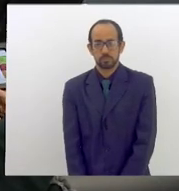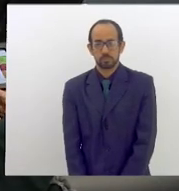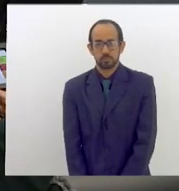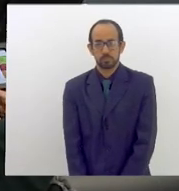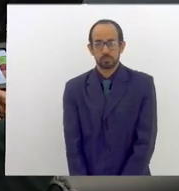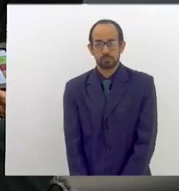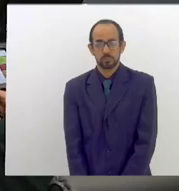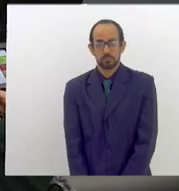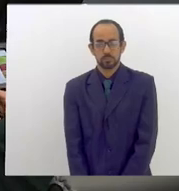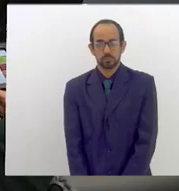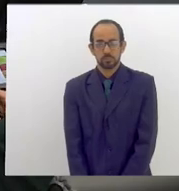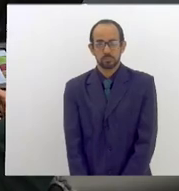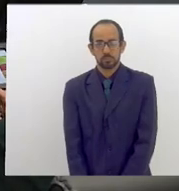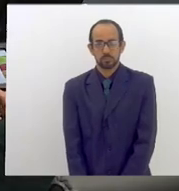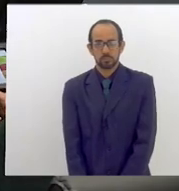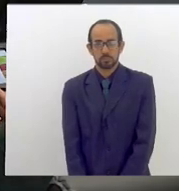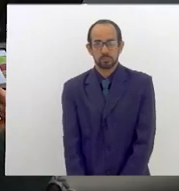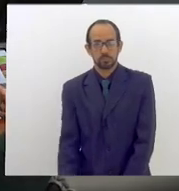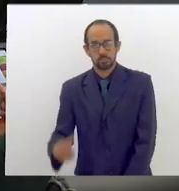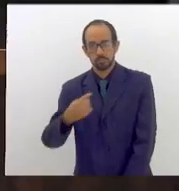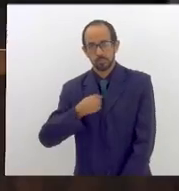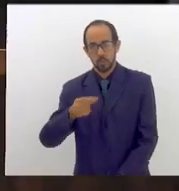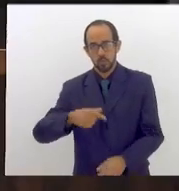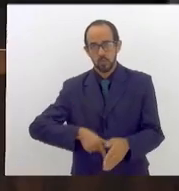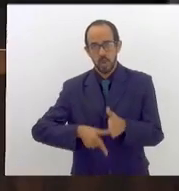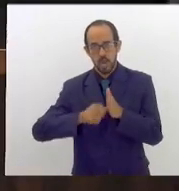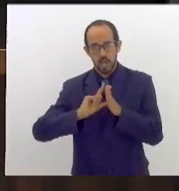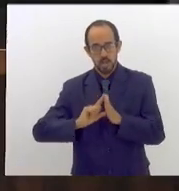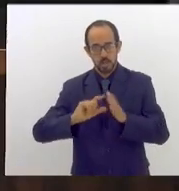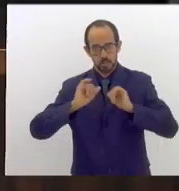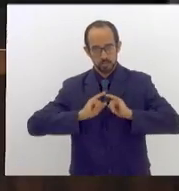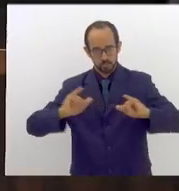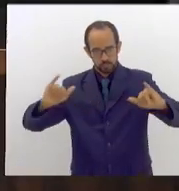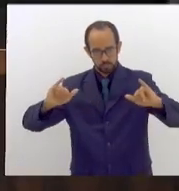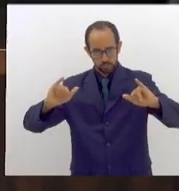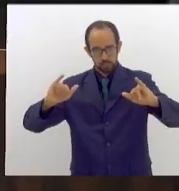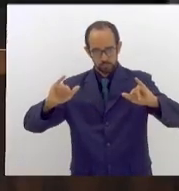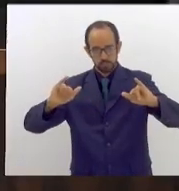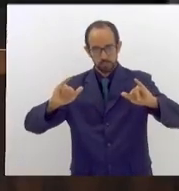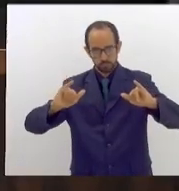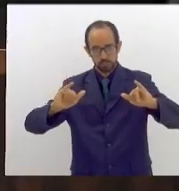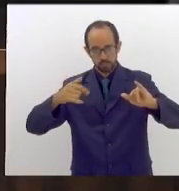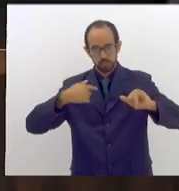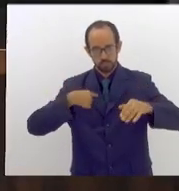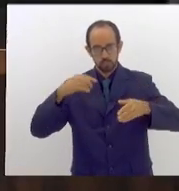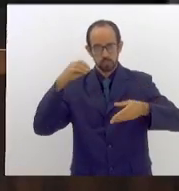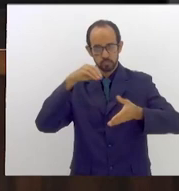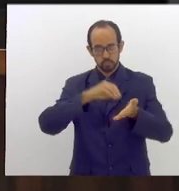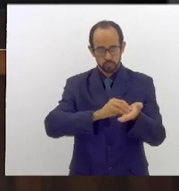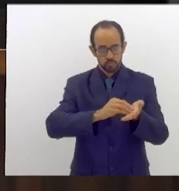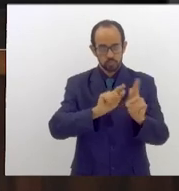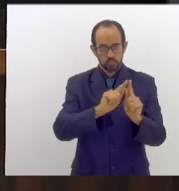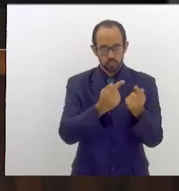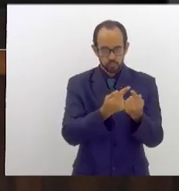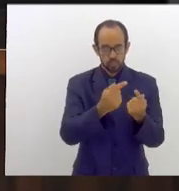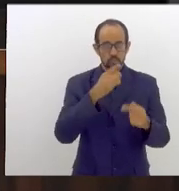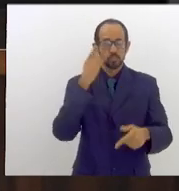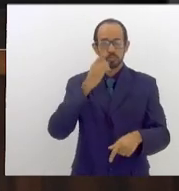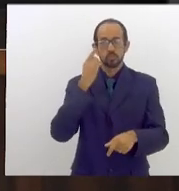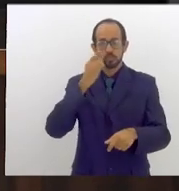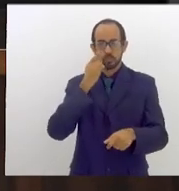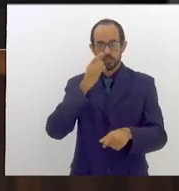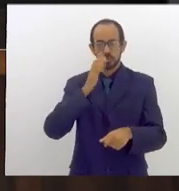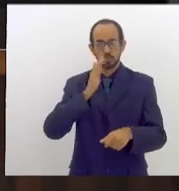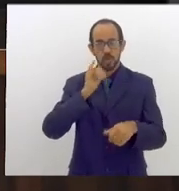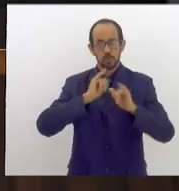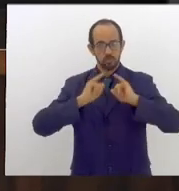eu antes de proclamar o resultado tô botando lá no grupo dos deputados eu falei aqui não sei